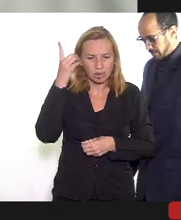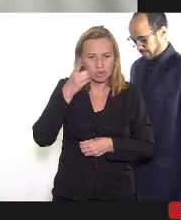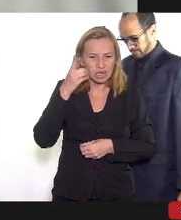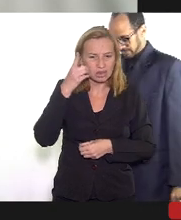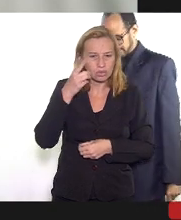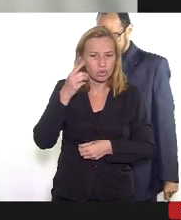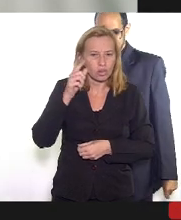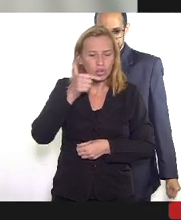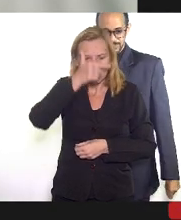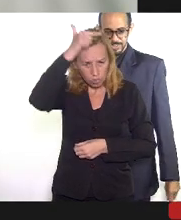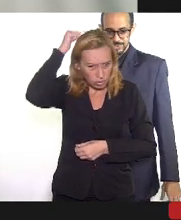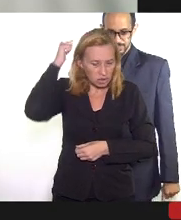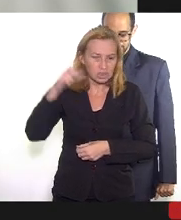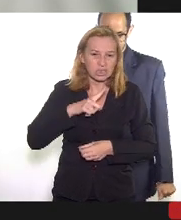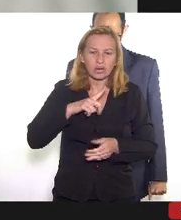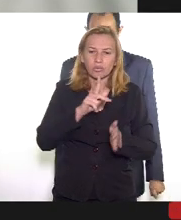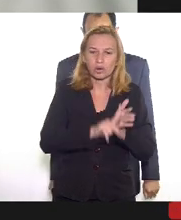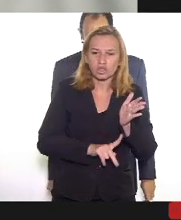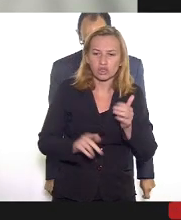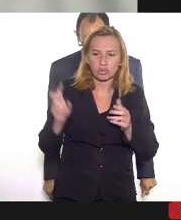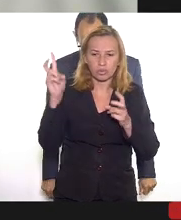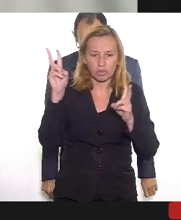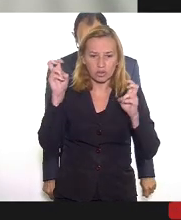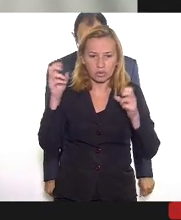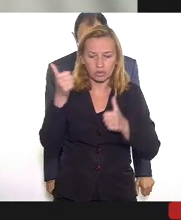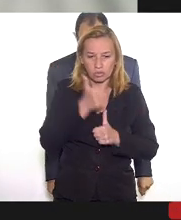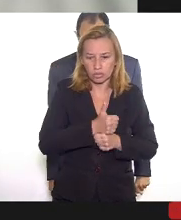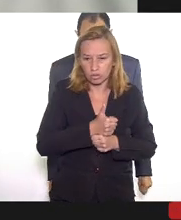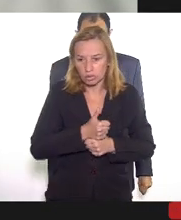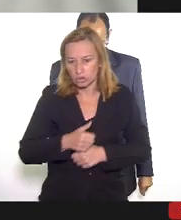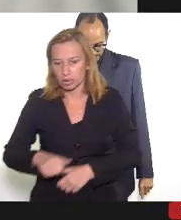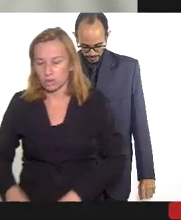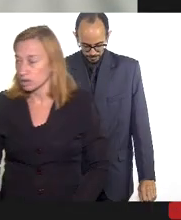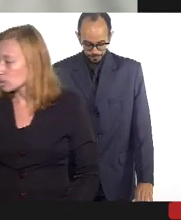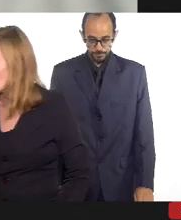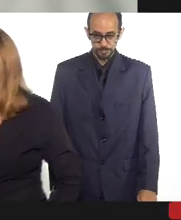Paulo tem um projeto sobre isso, né? Mas a questão